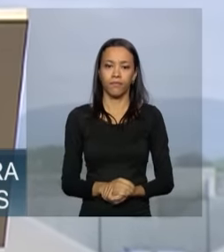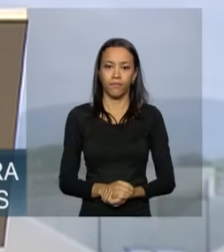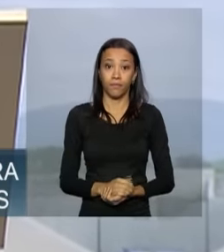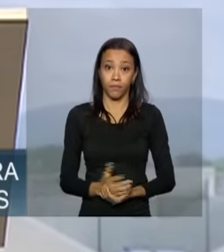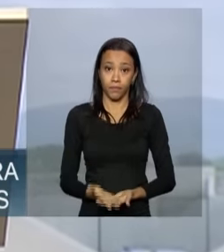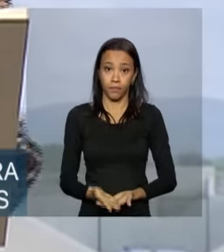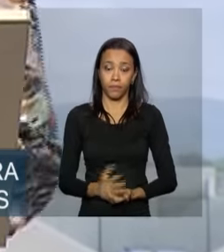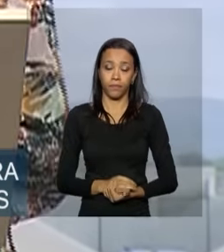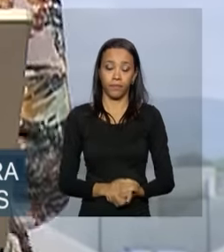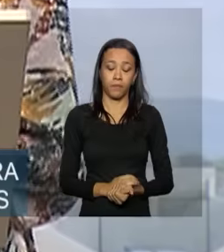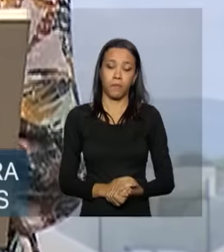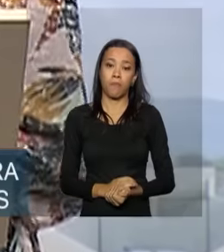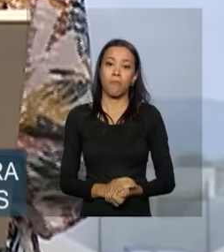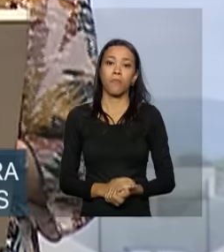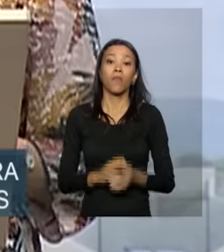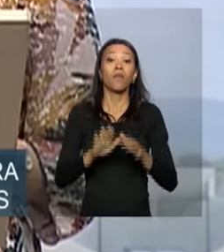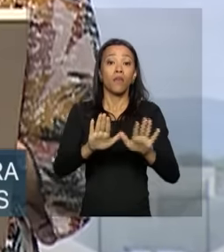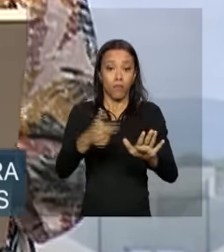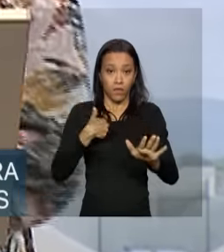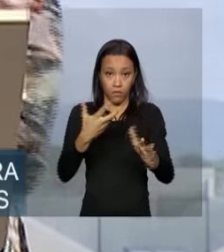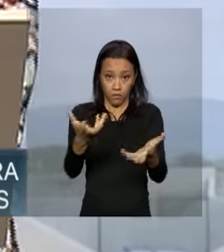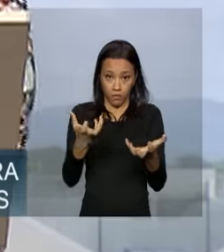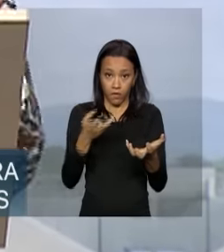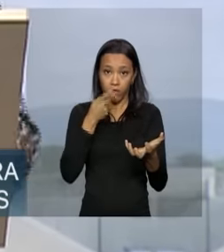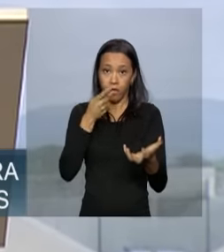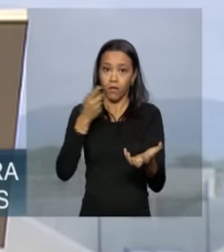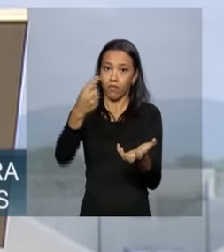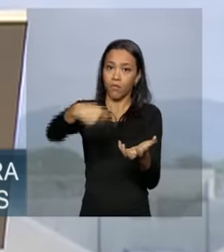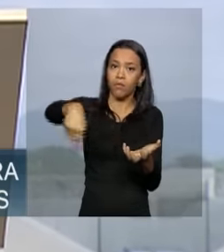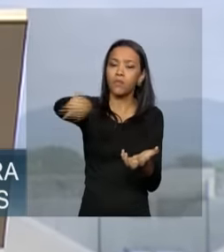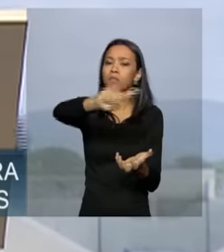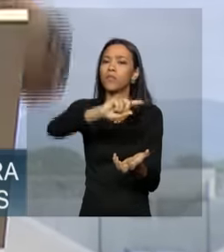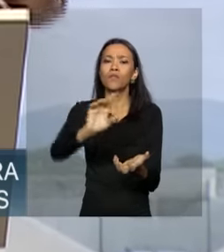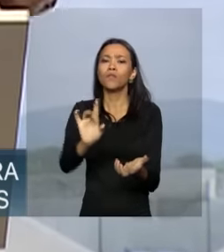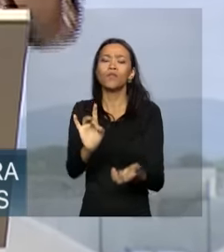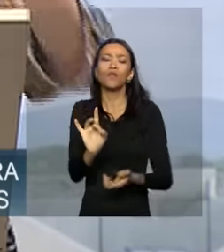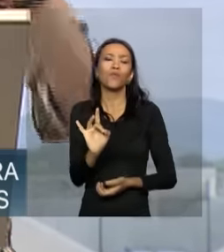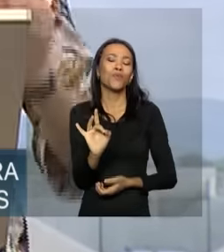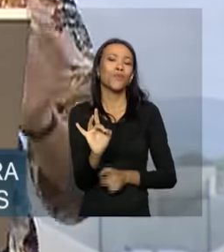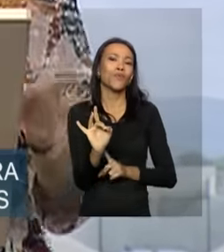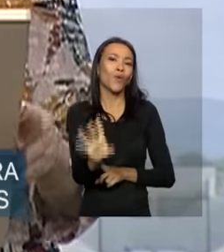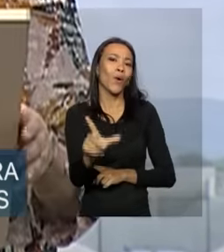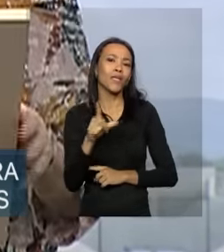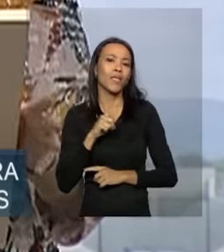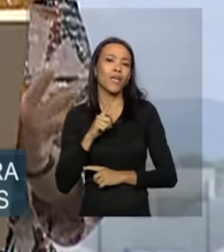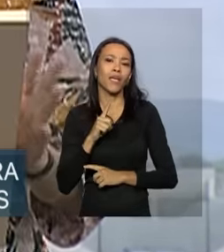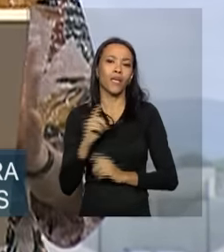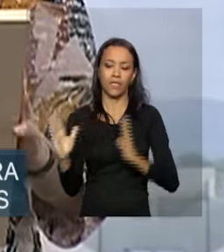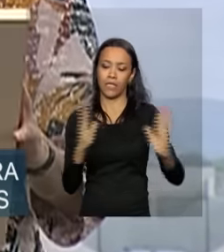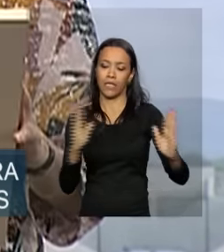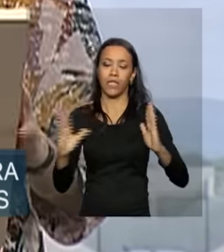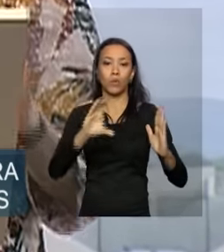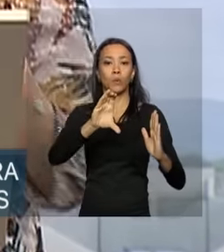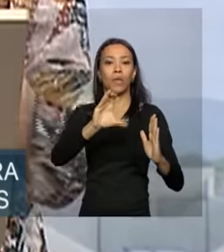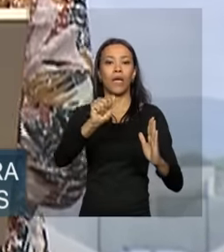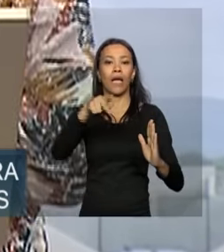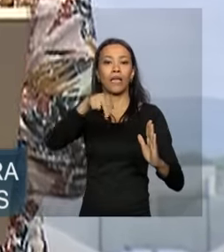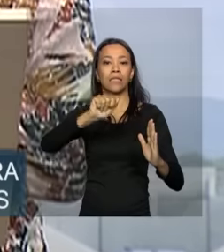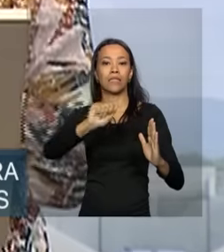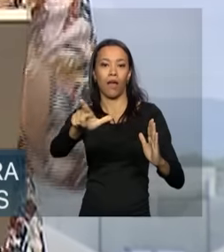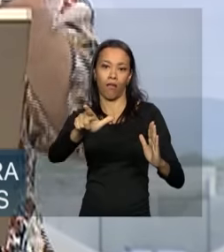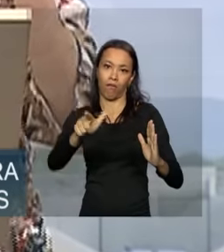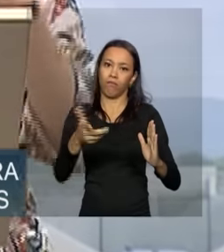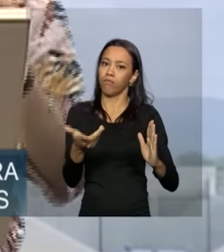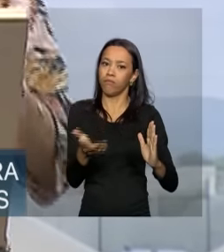Bom, mas eu quero dizer que não basta só ter o canal ali, não basta. Daí